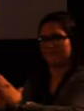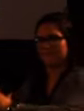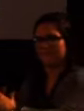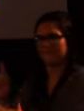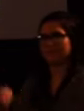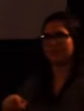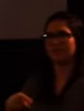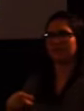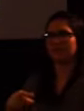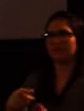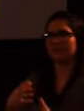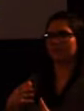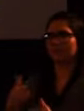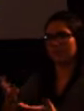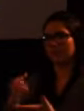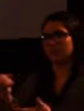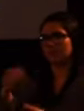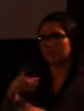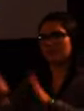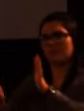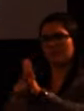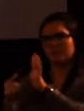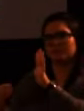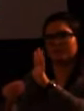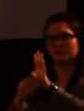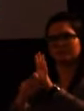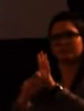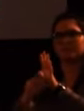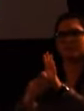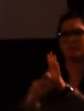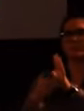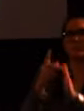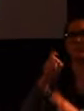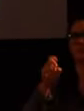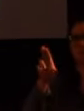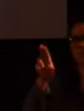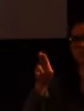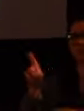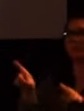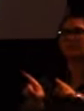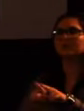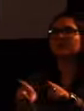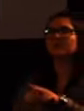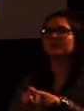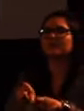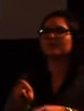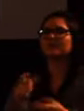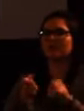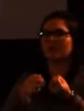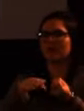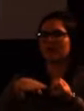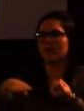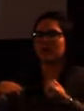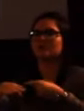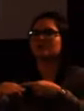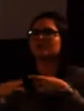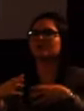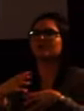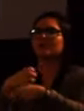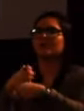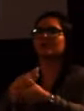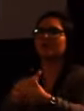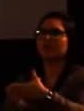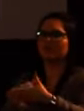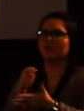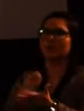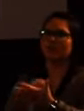de ocupação novo que nós introduzimos no PDD1. Cota máxima de garagem também é um parâmetro novo que trouxemos lá no PDD1